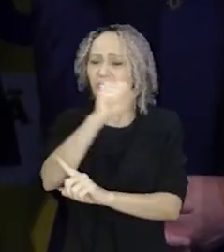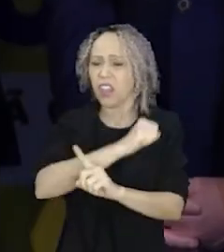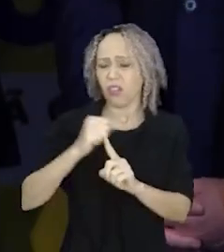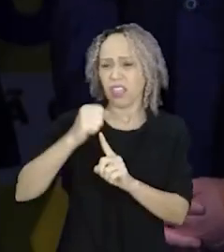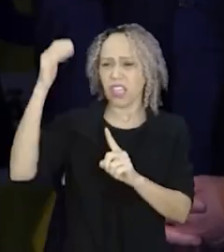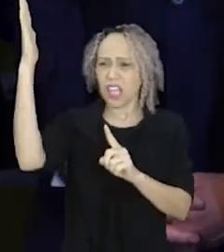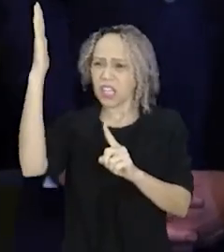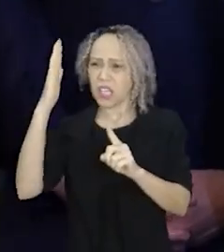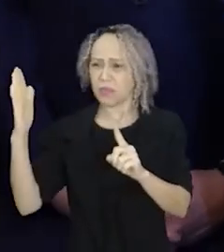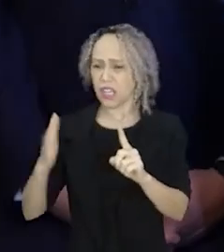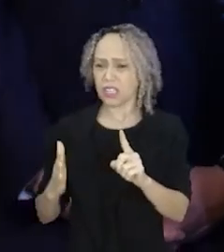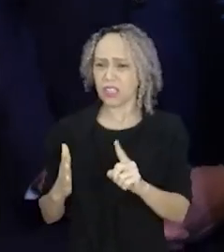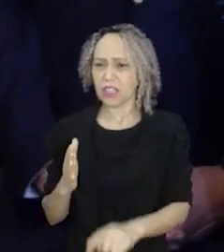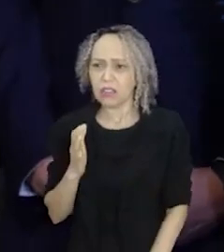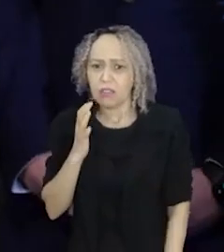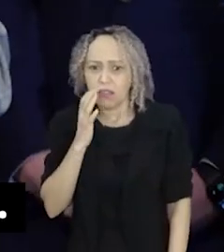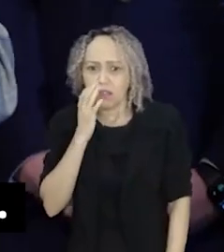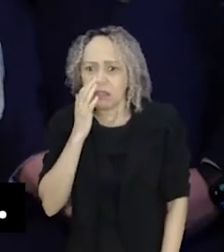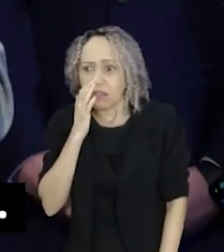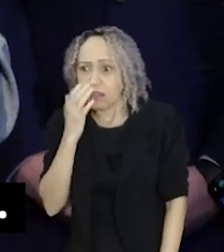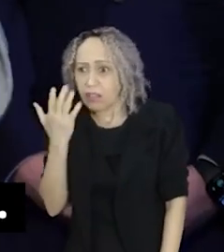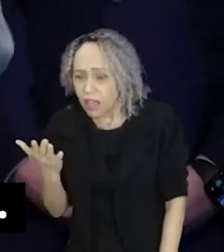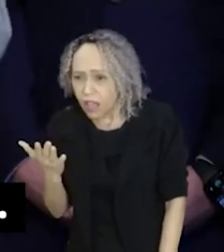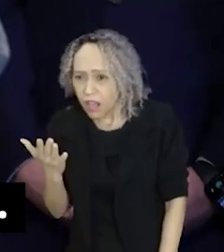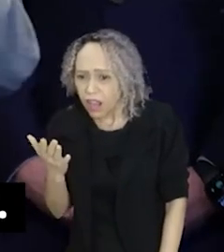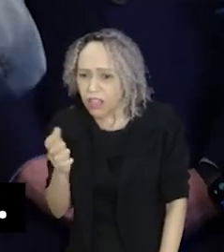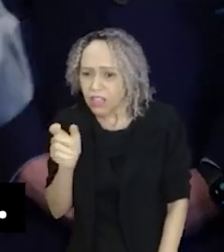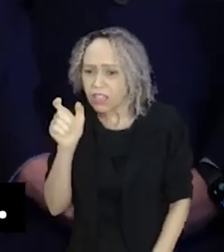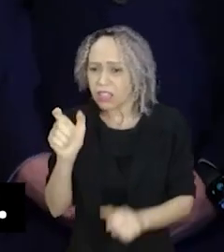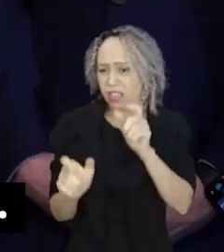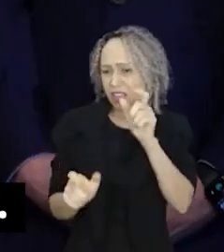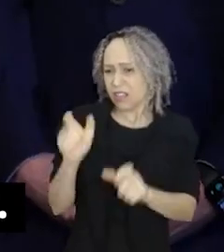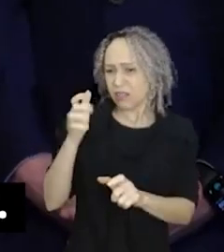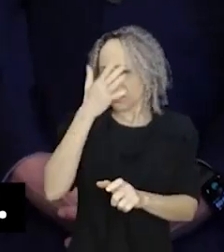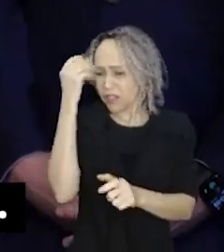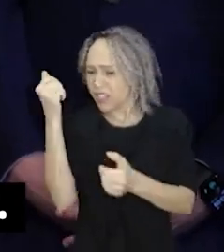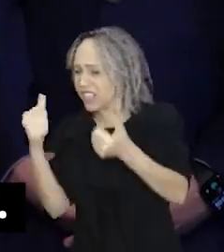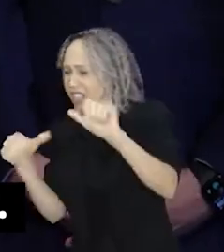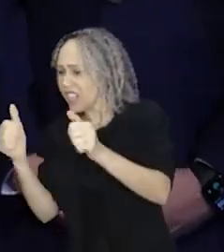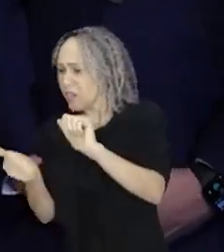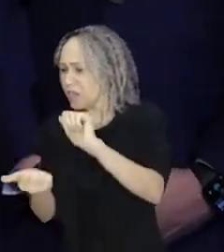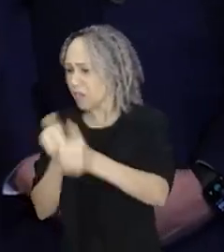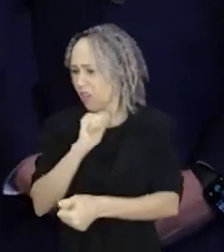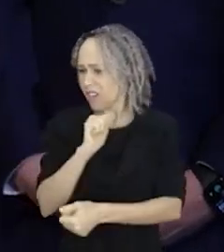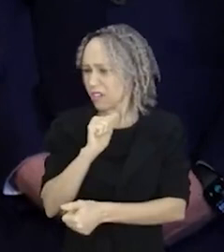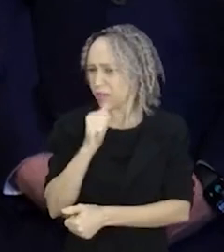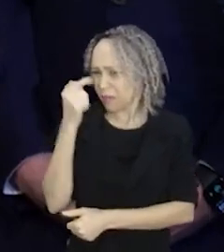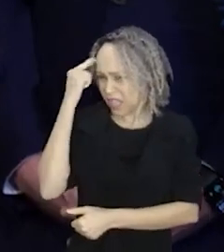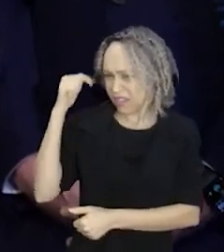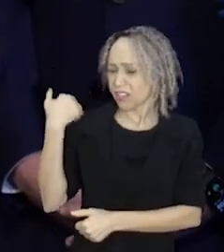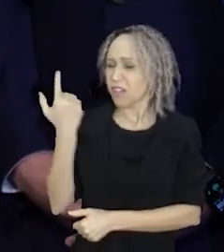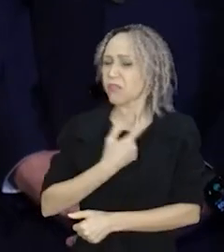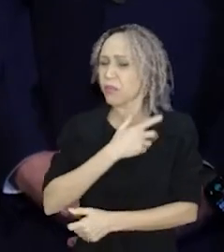encantada com a inteligência dos analistas esportivos, achava que a gente ia ganhar a Copa do Mundo. Deu no que